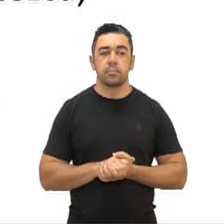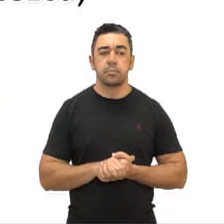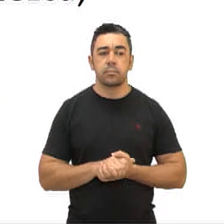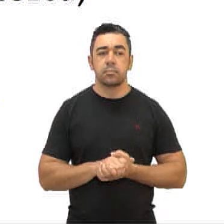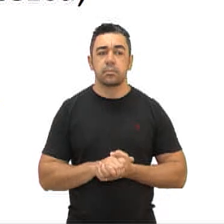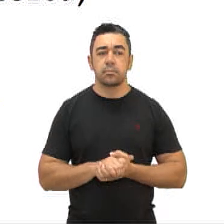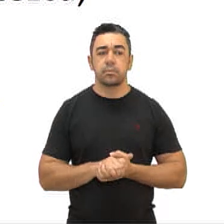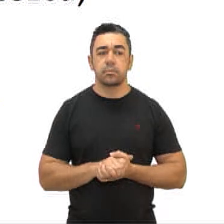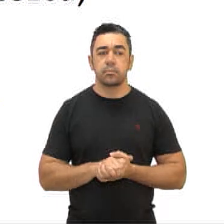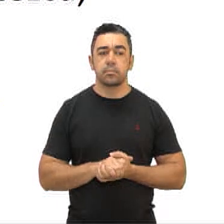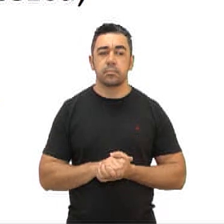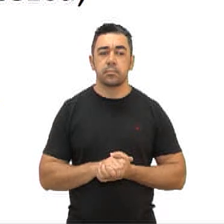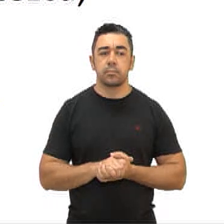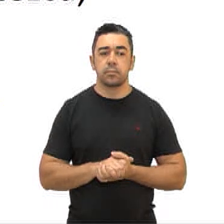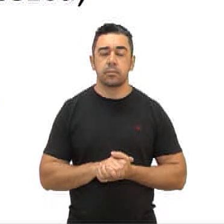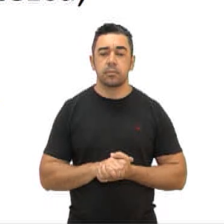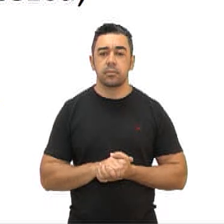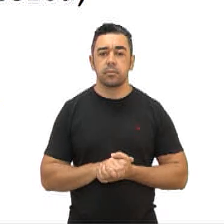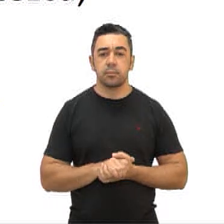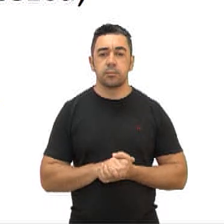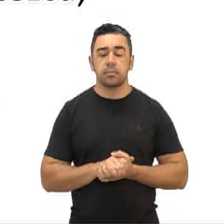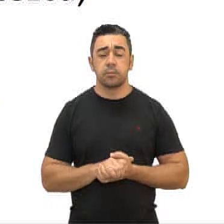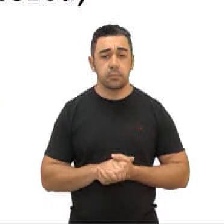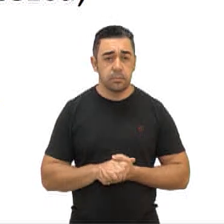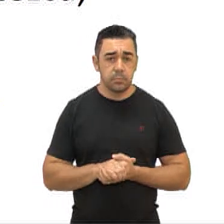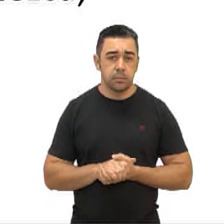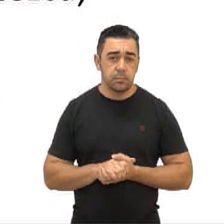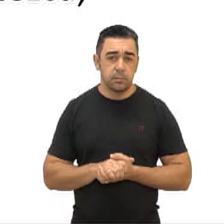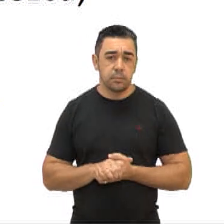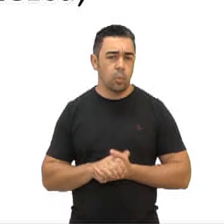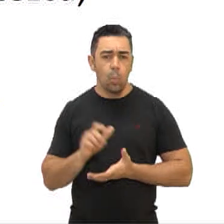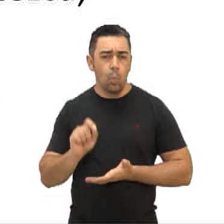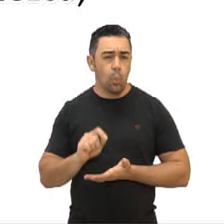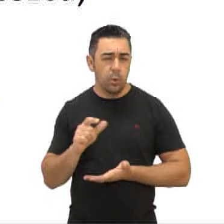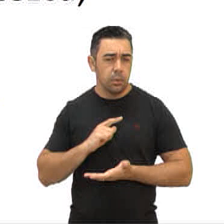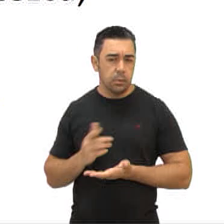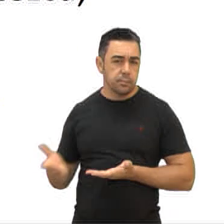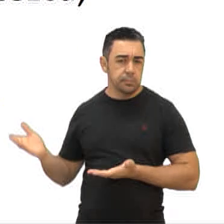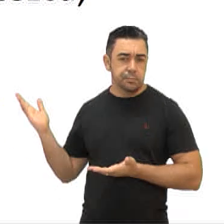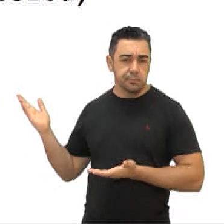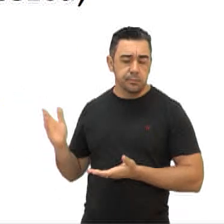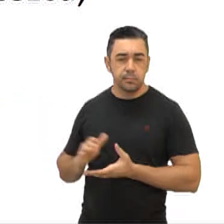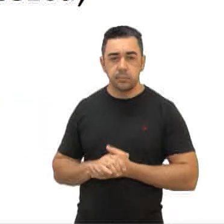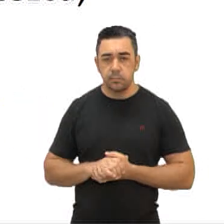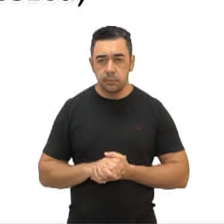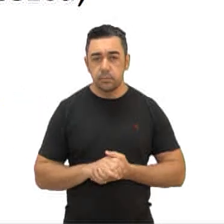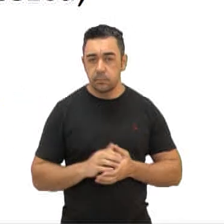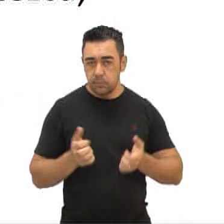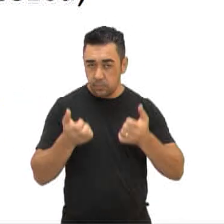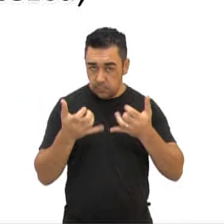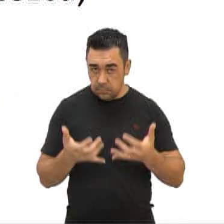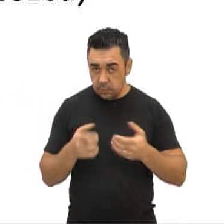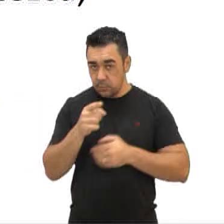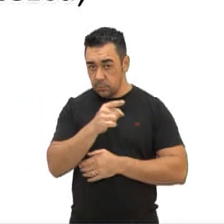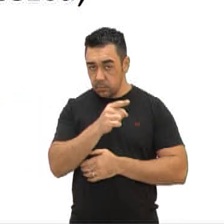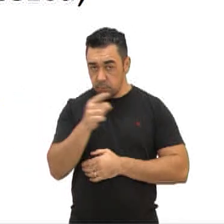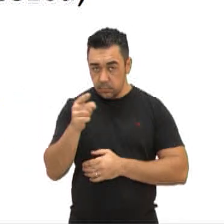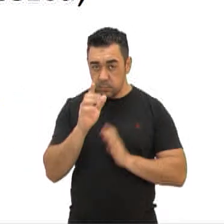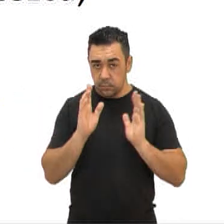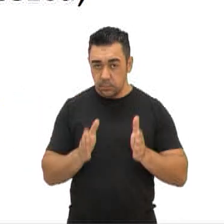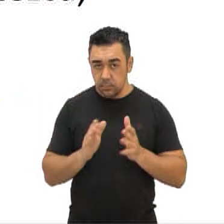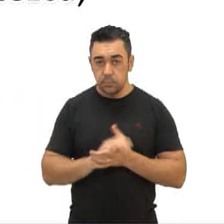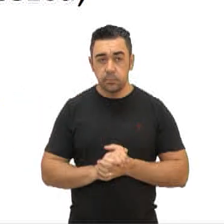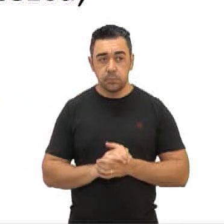el primer día sin cole. Então, temos acá, né? Conforme eu comentei já com vocês,